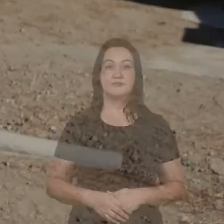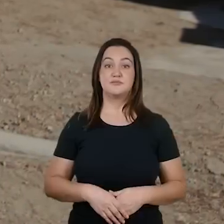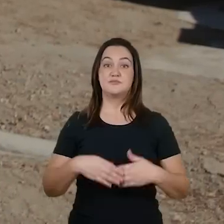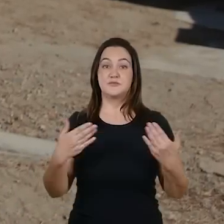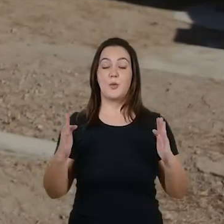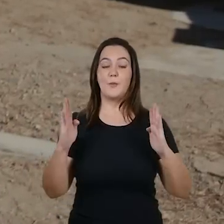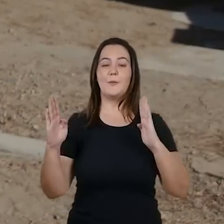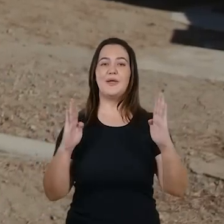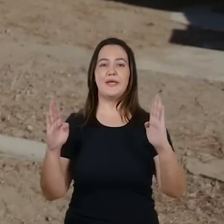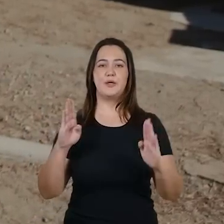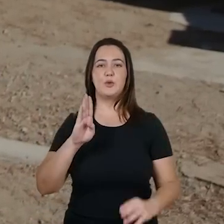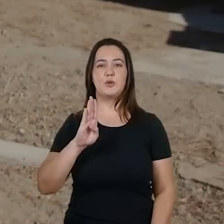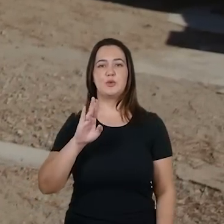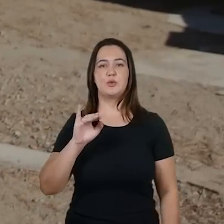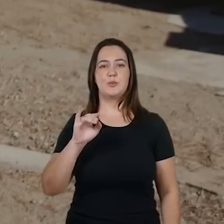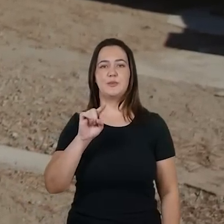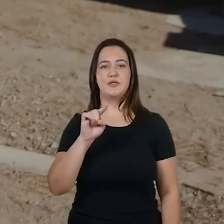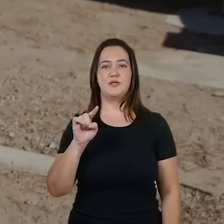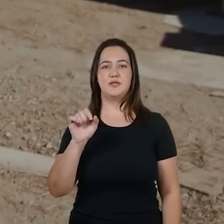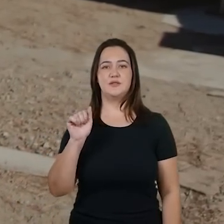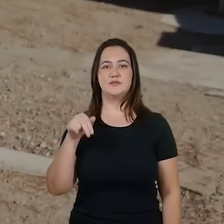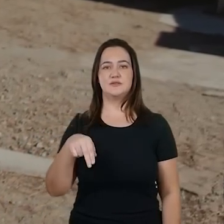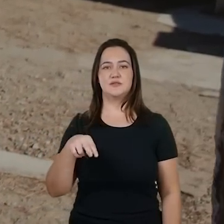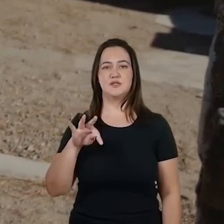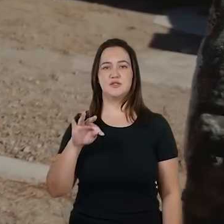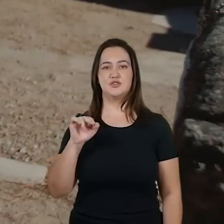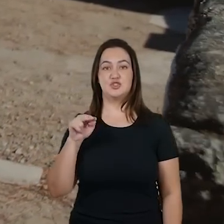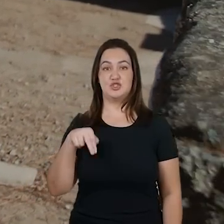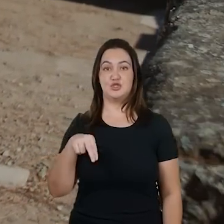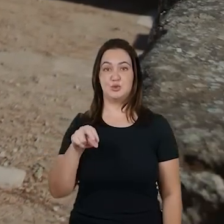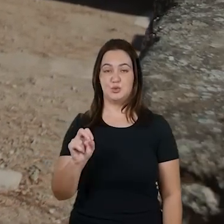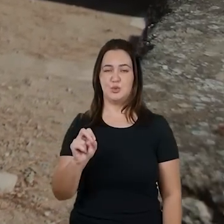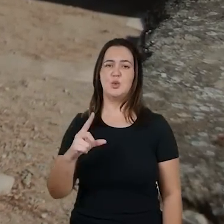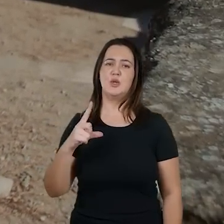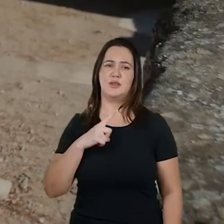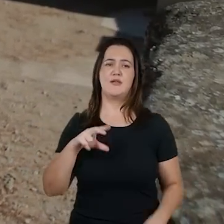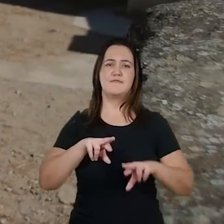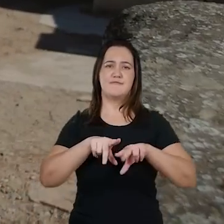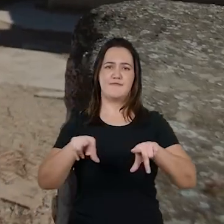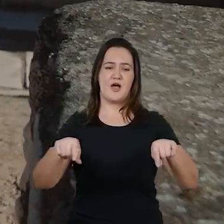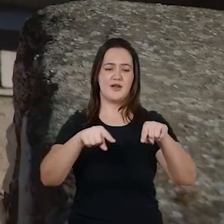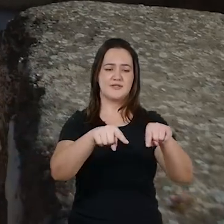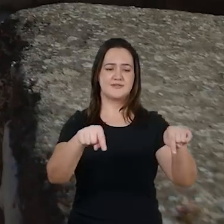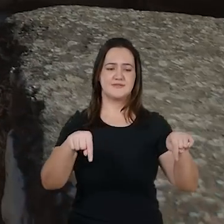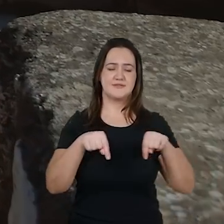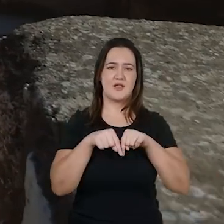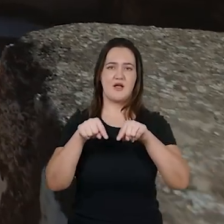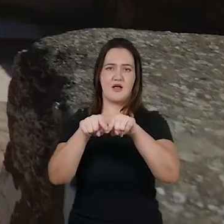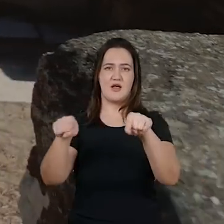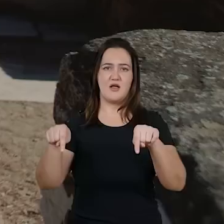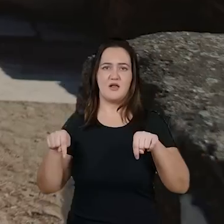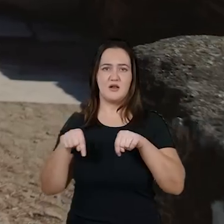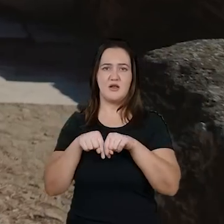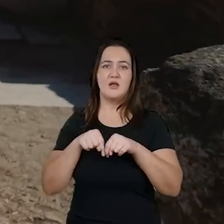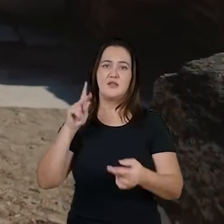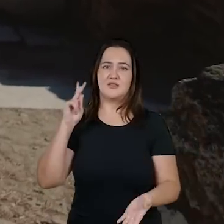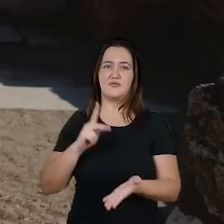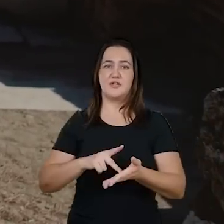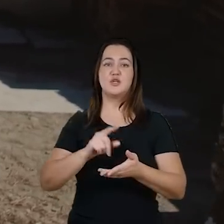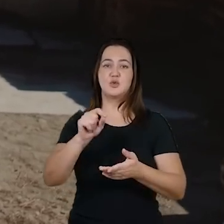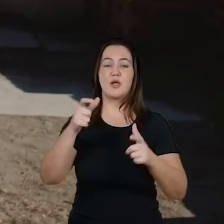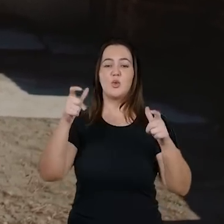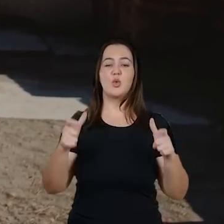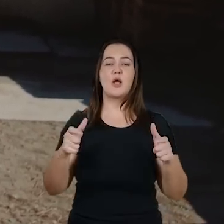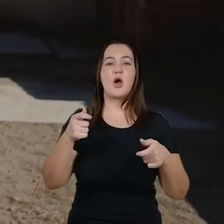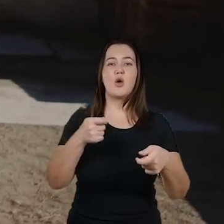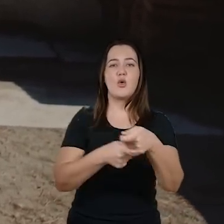Falando então desse período bizantino, nós temos aqui várias salas ou cômodos que, na verdade, faziam